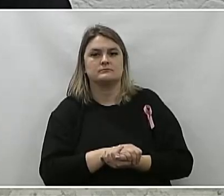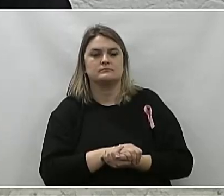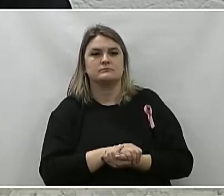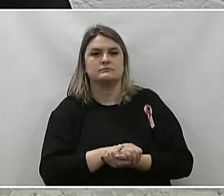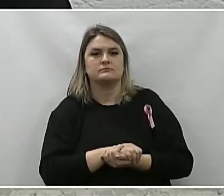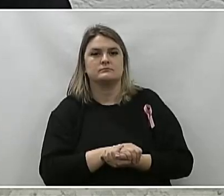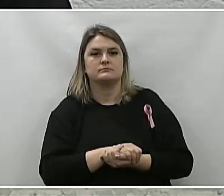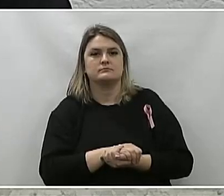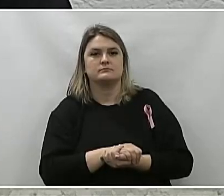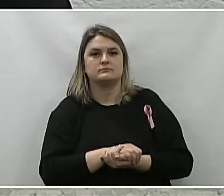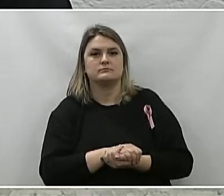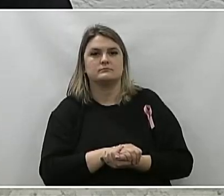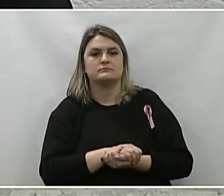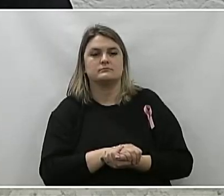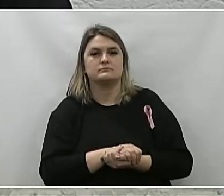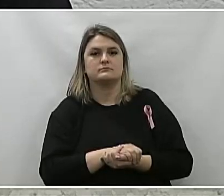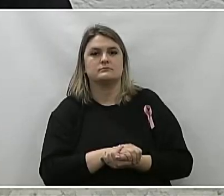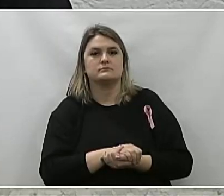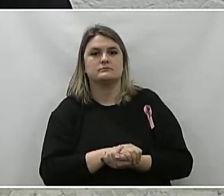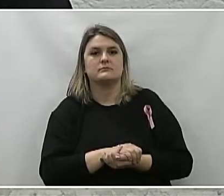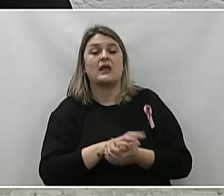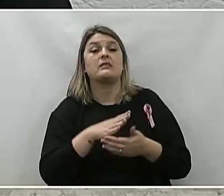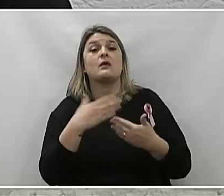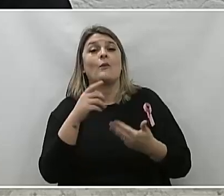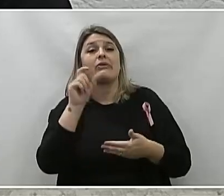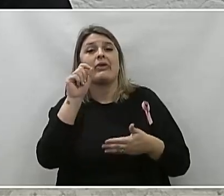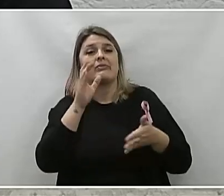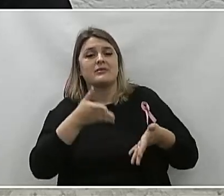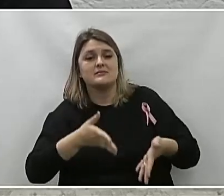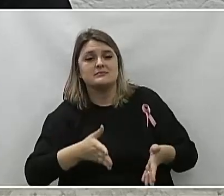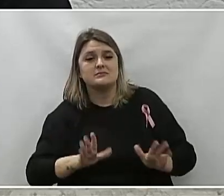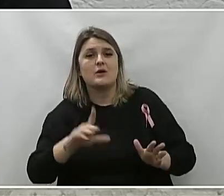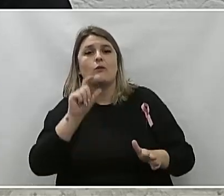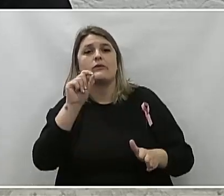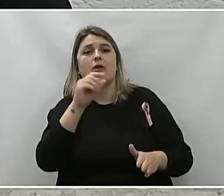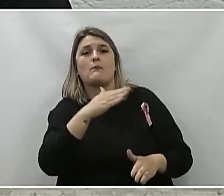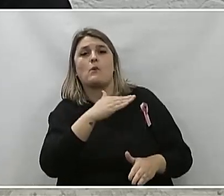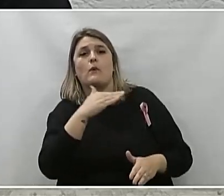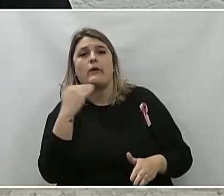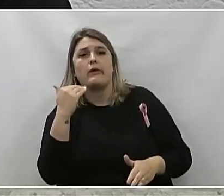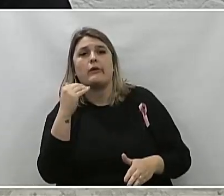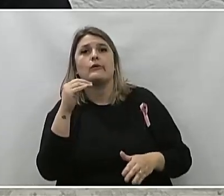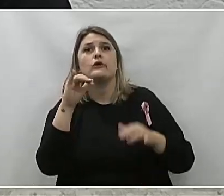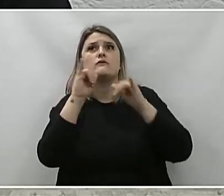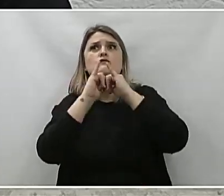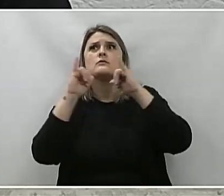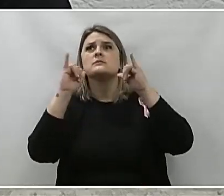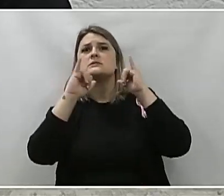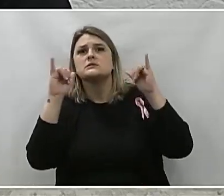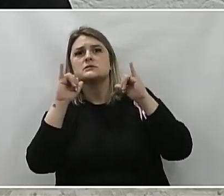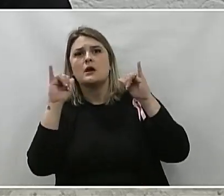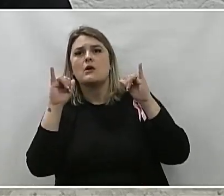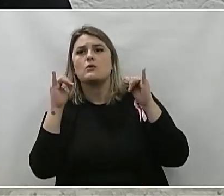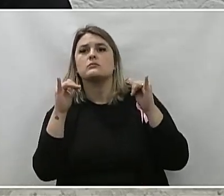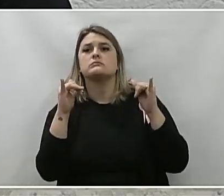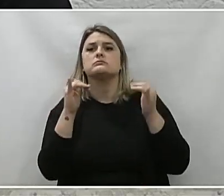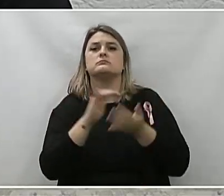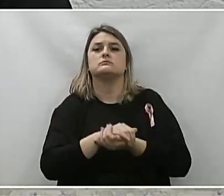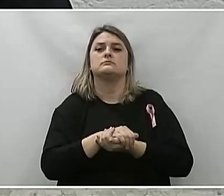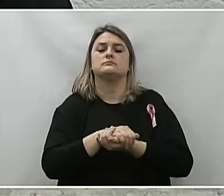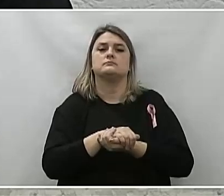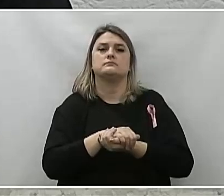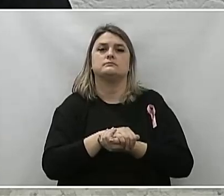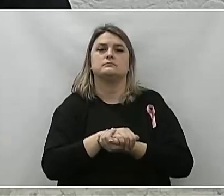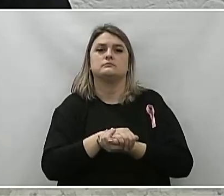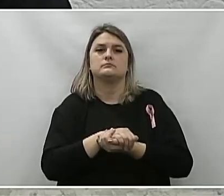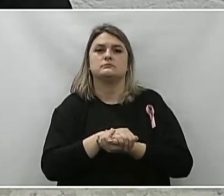que partiu deste mundo quem perdeu o incêndio o